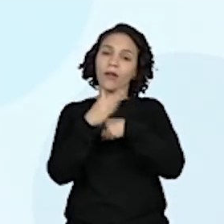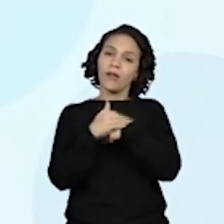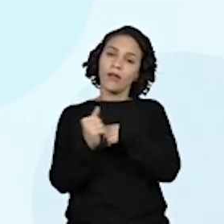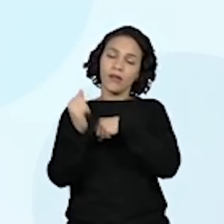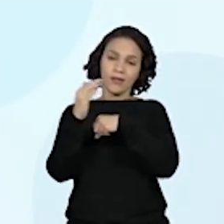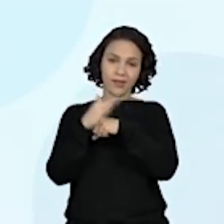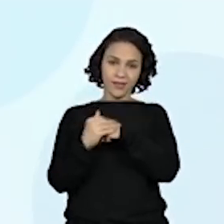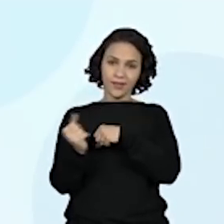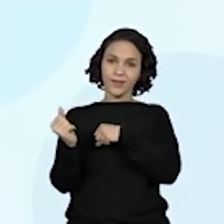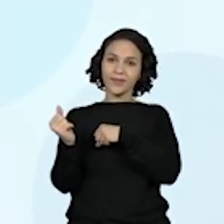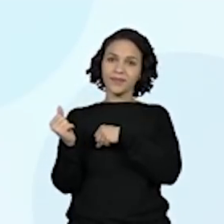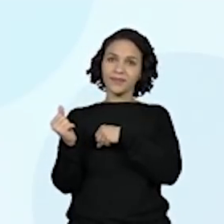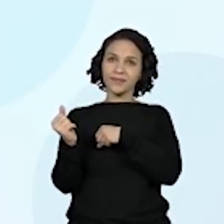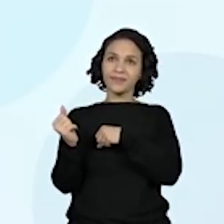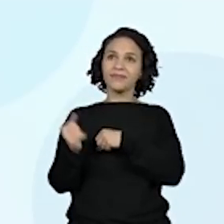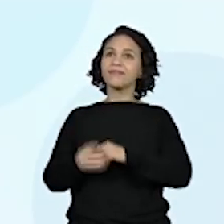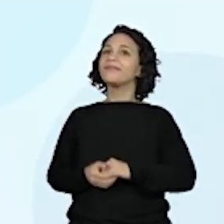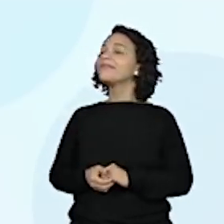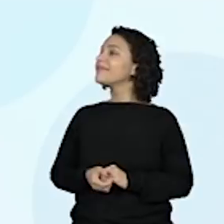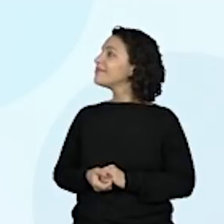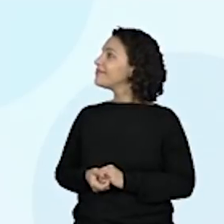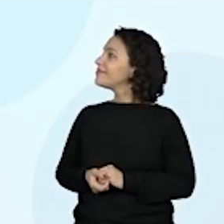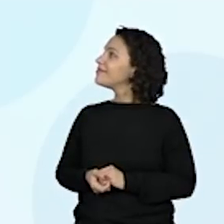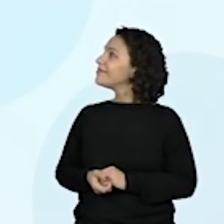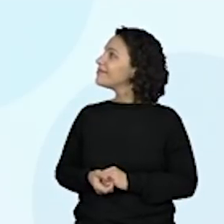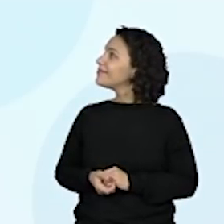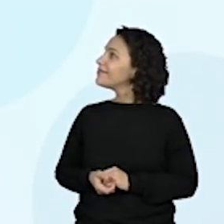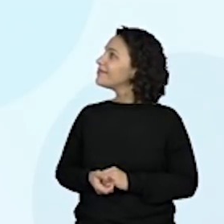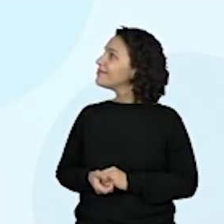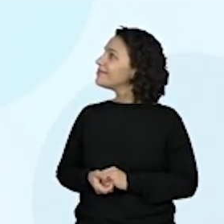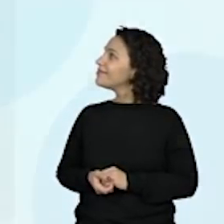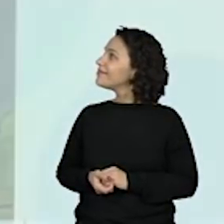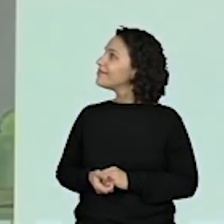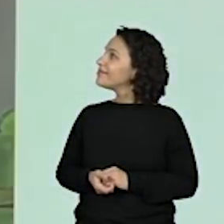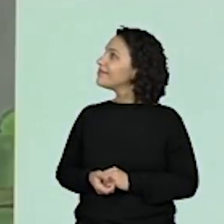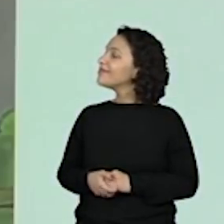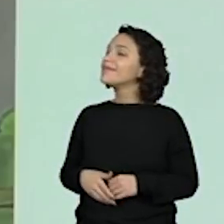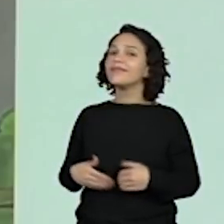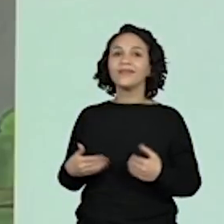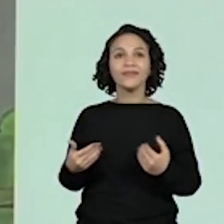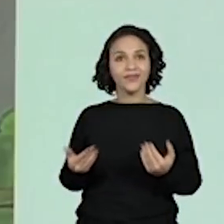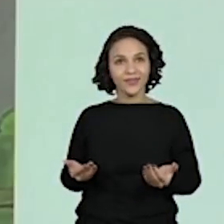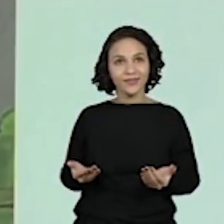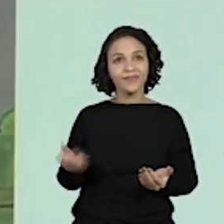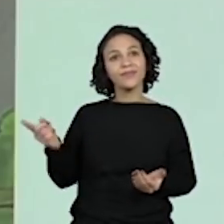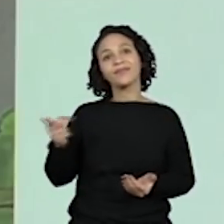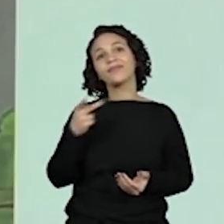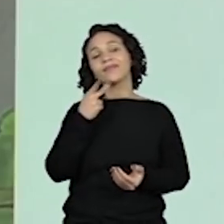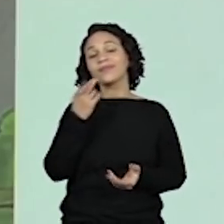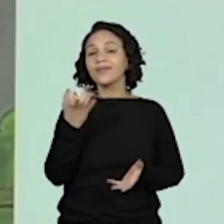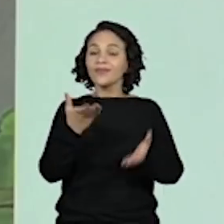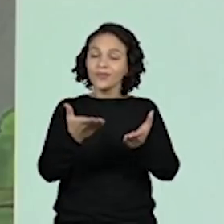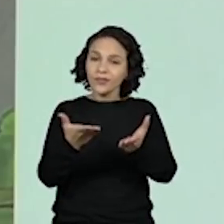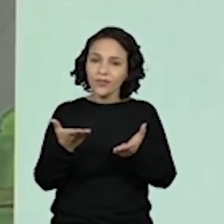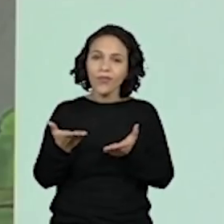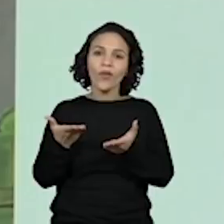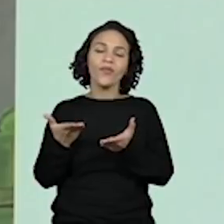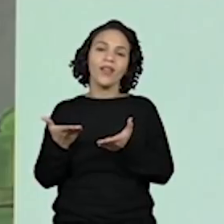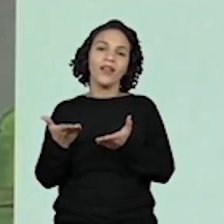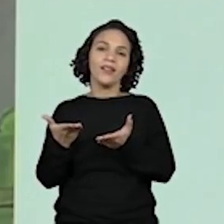carinho. Vejam só qual foi o pedido. Qual foi o pedido da princesa, da jovem? Ela pediu